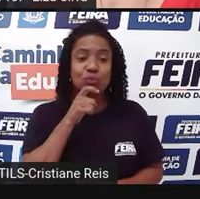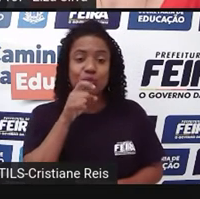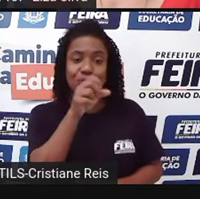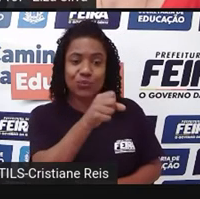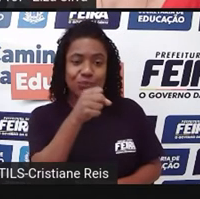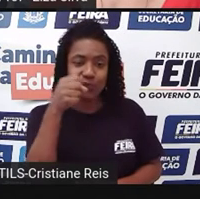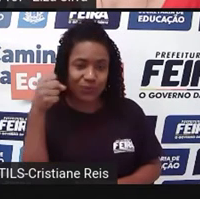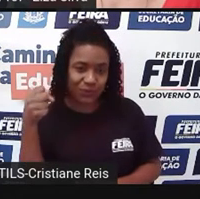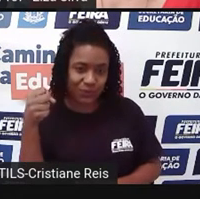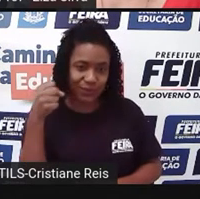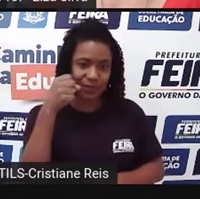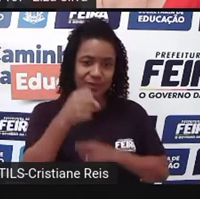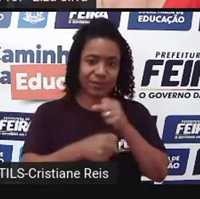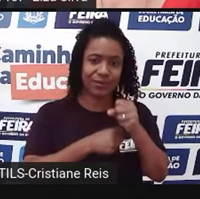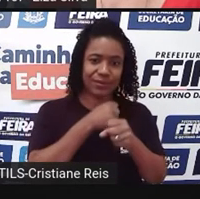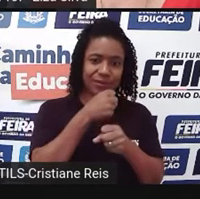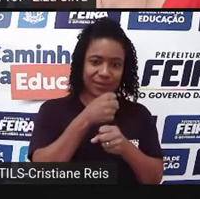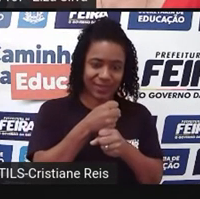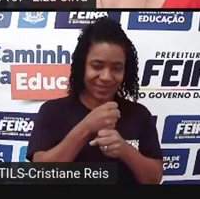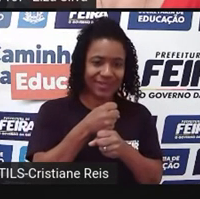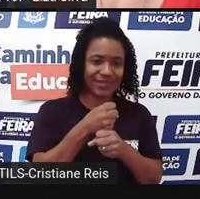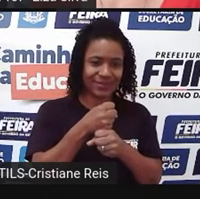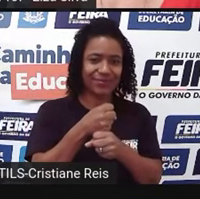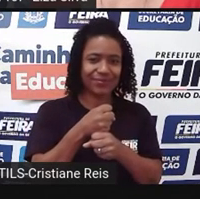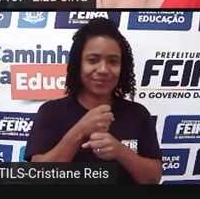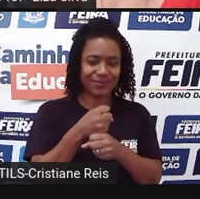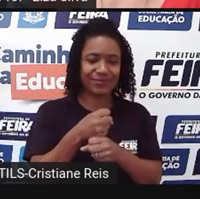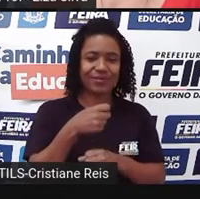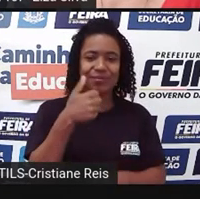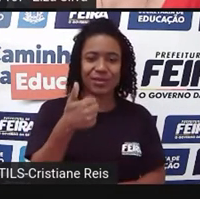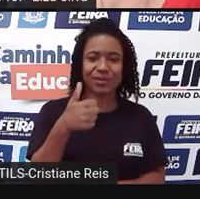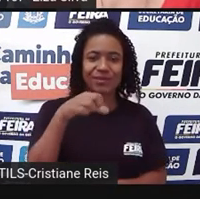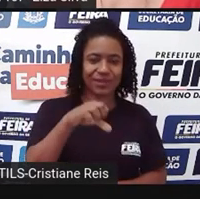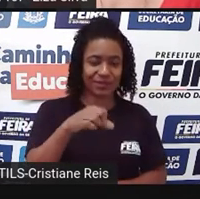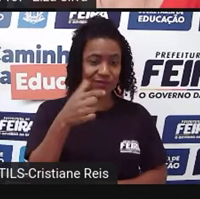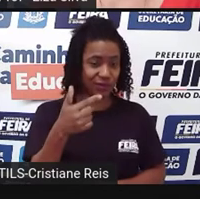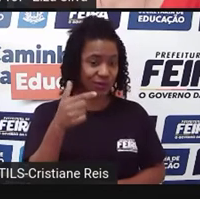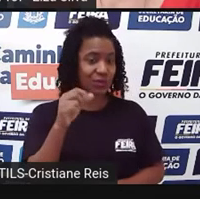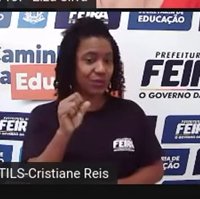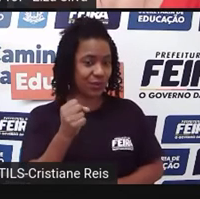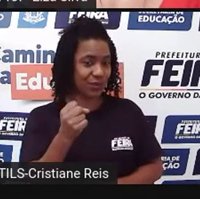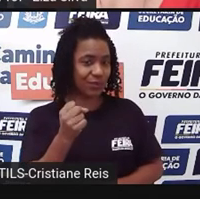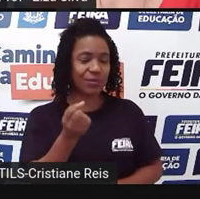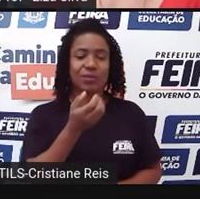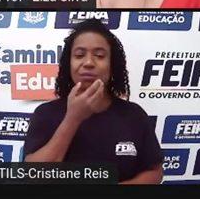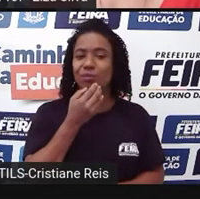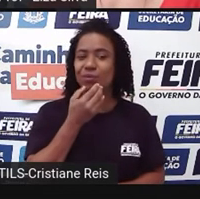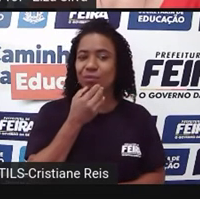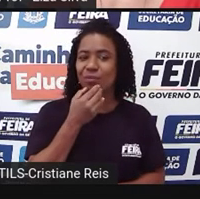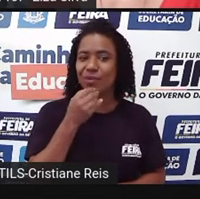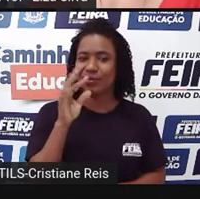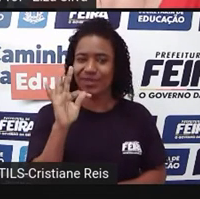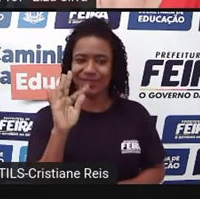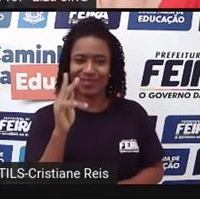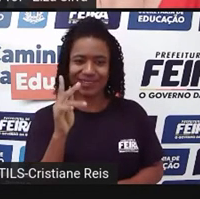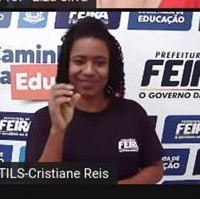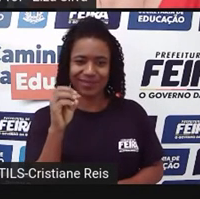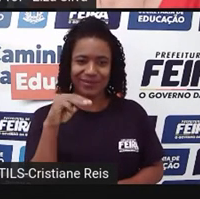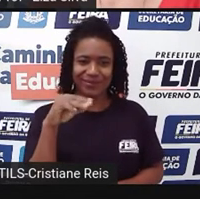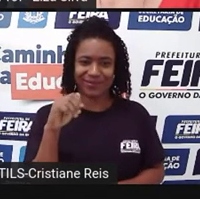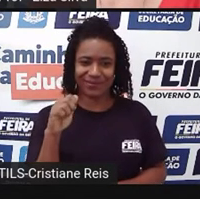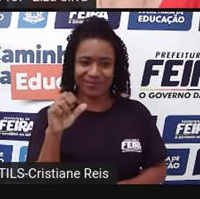foi inventado em Naim eu iria it 1928 por Thomas medo é I